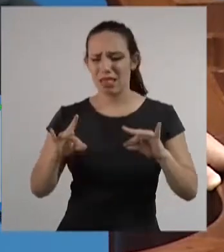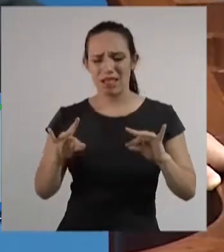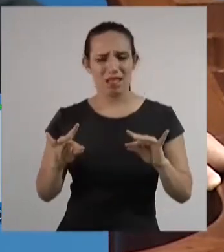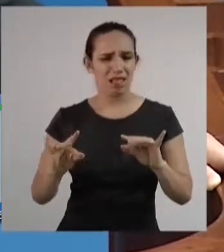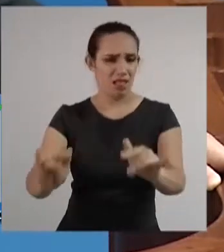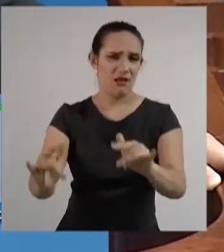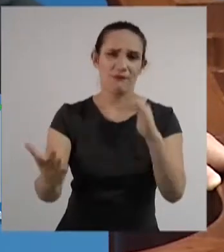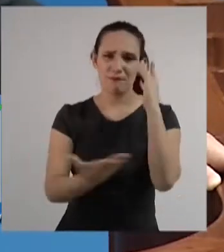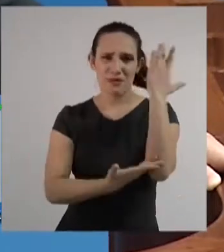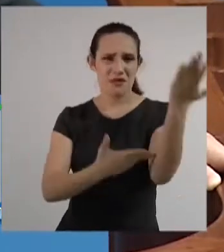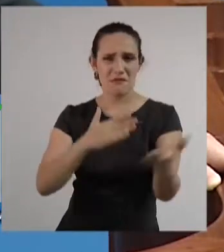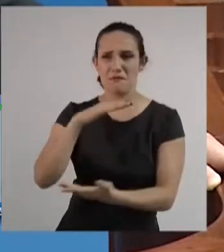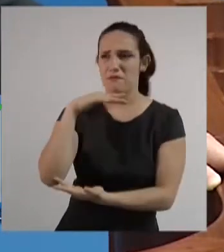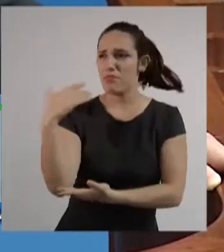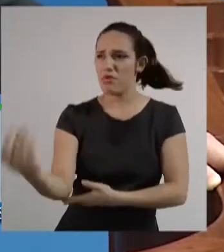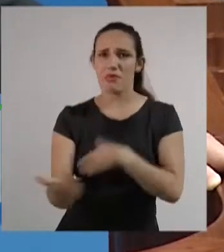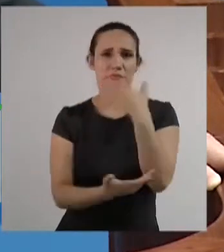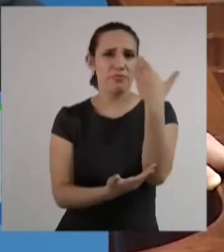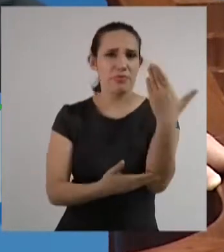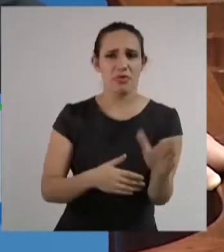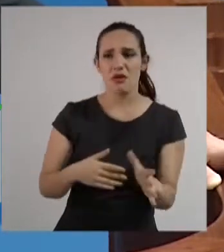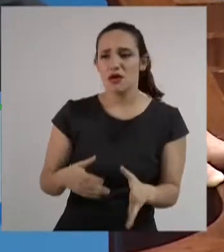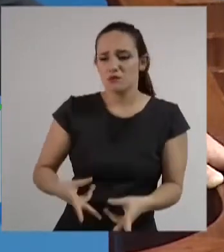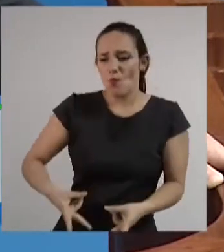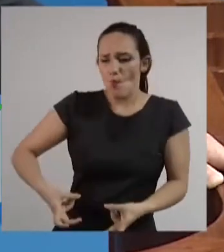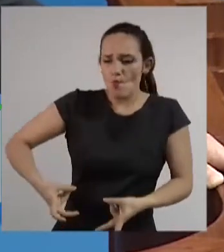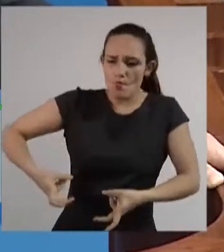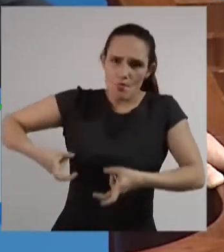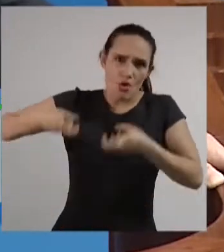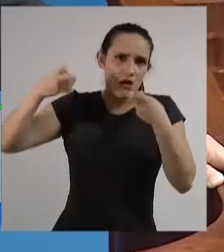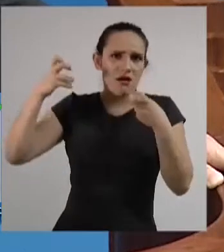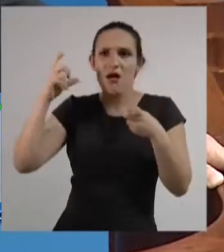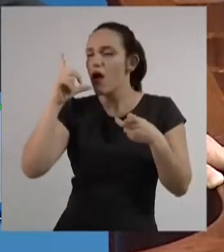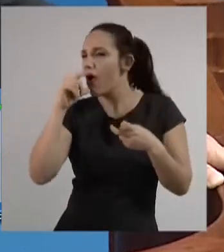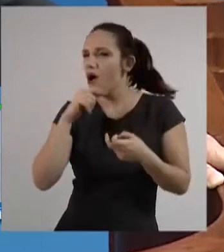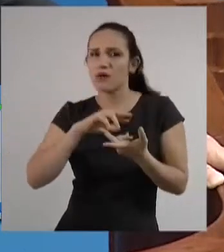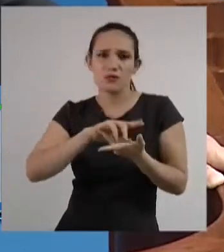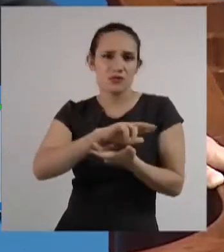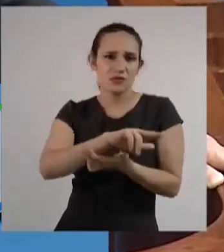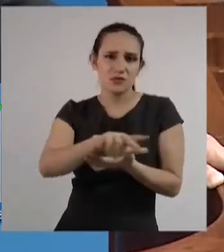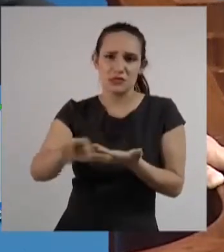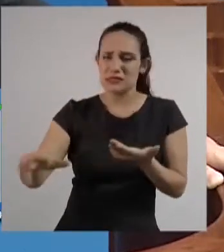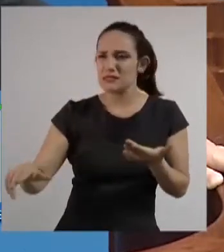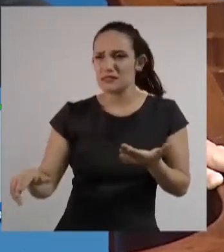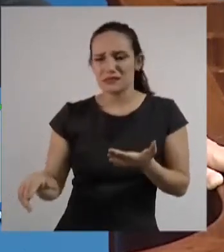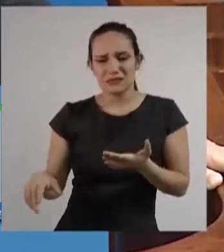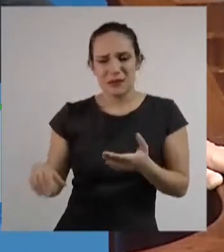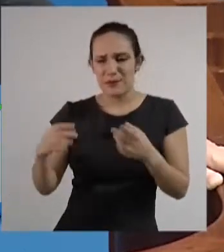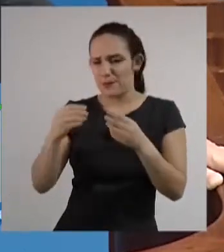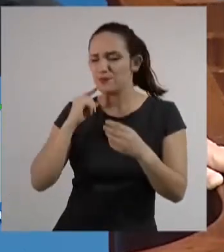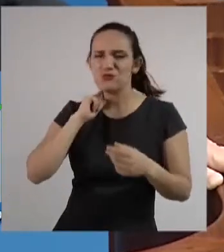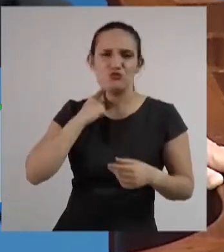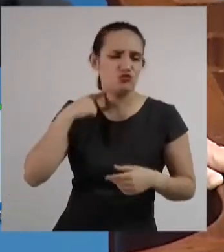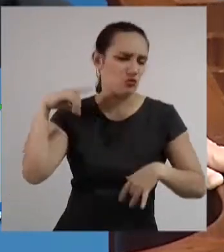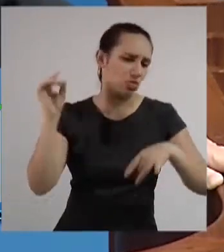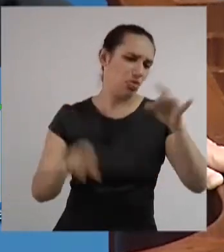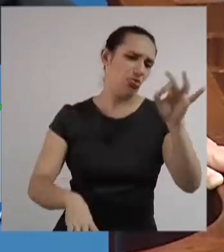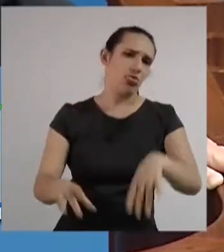destruição dos recursos naturais, desmatamento, assoreamento,